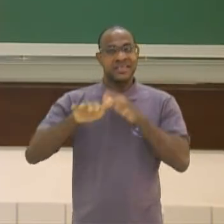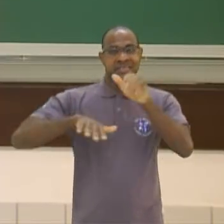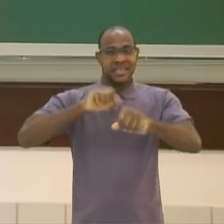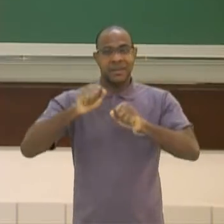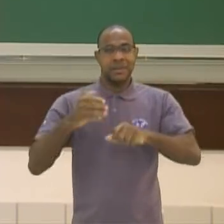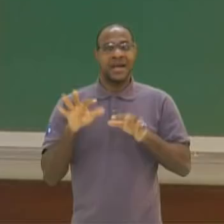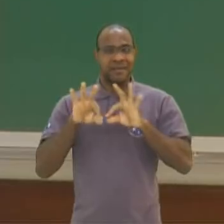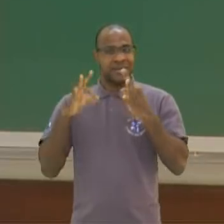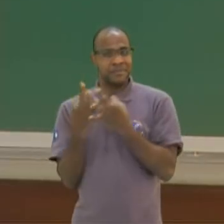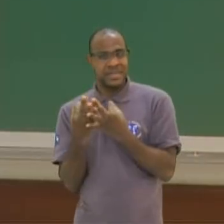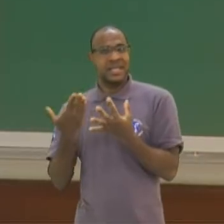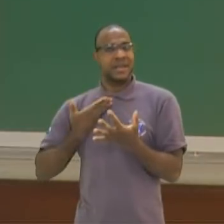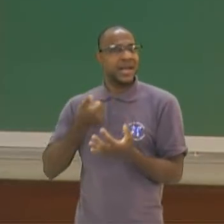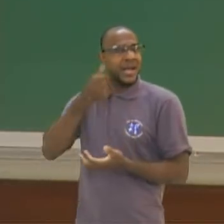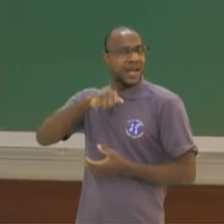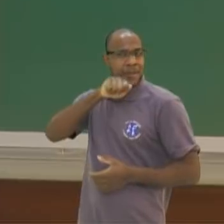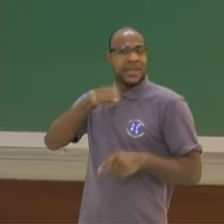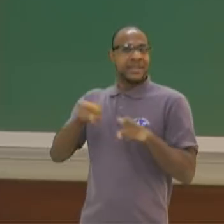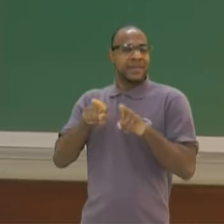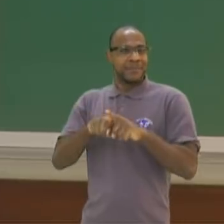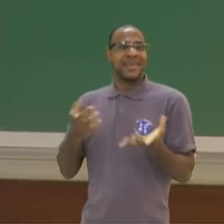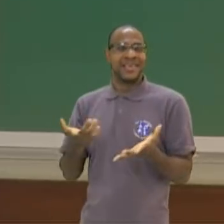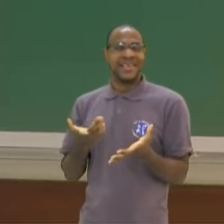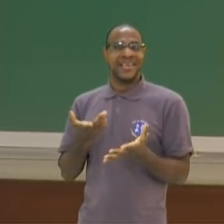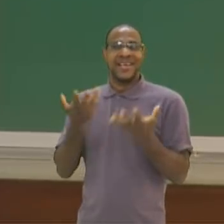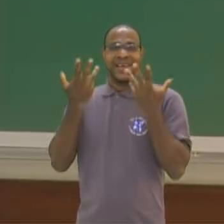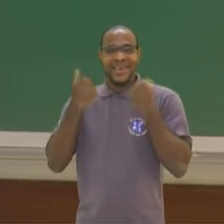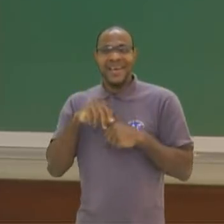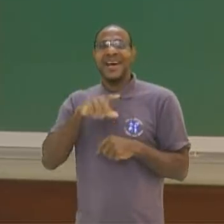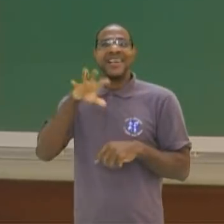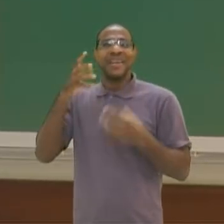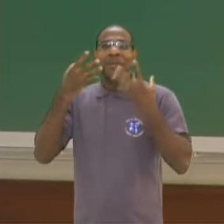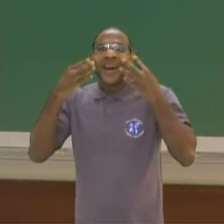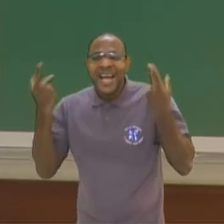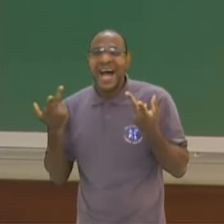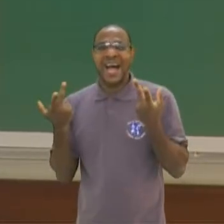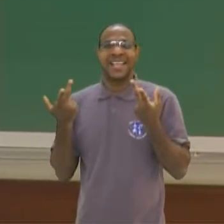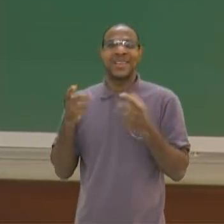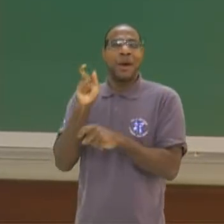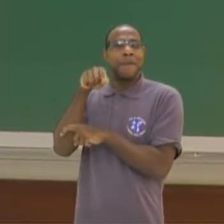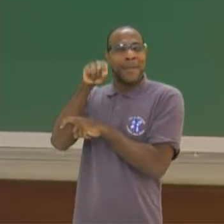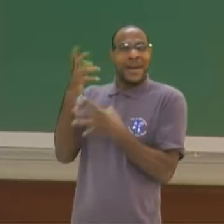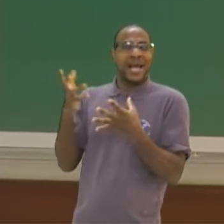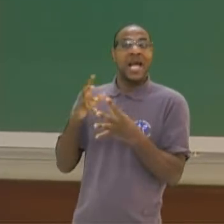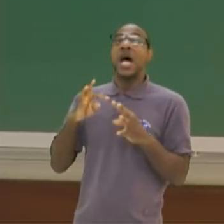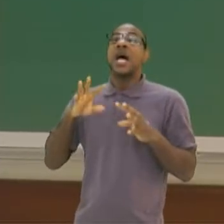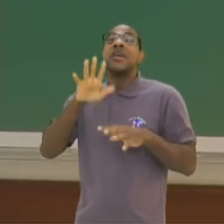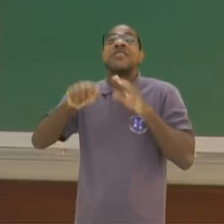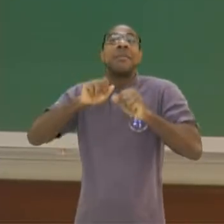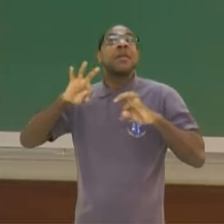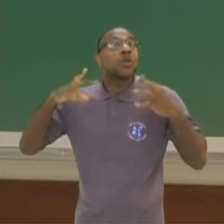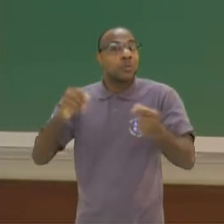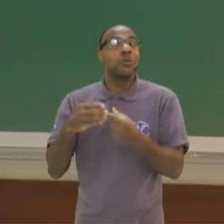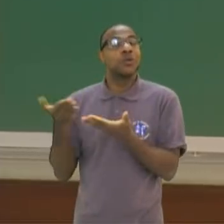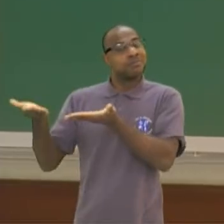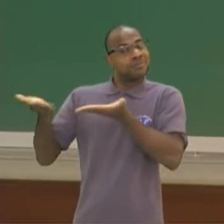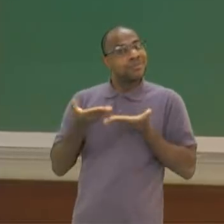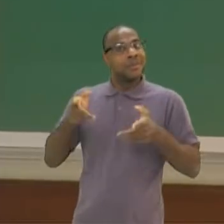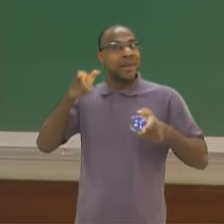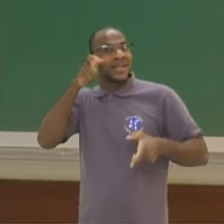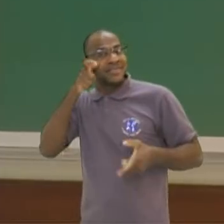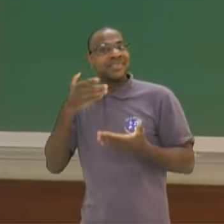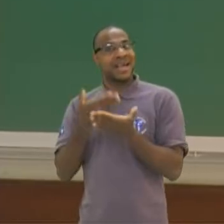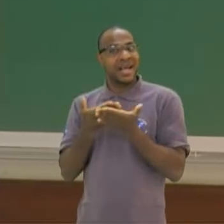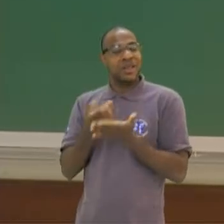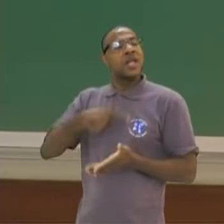participar dessa aula? Chamou a mãe? Chamou o gato? Chamou o papagaio? Chama todo mundo para participar, que eu sei que todo mundo gosta